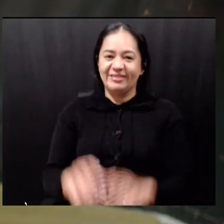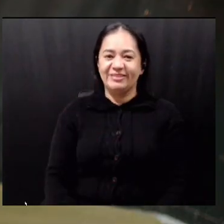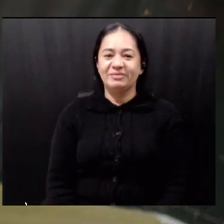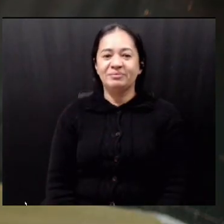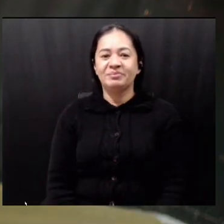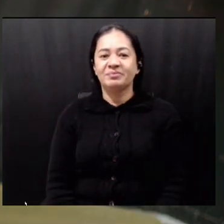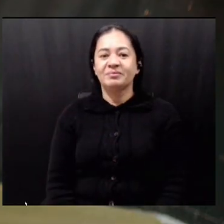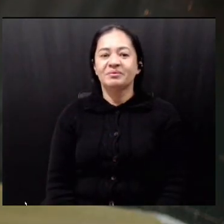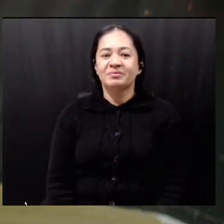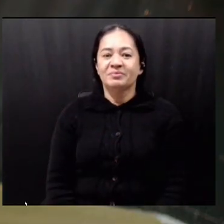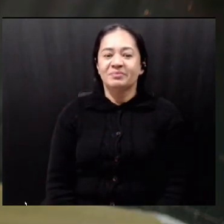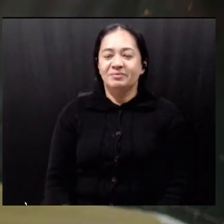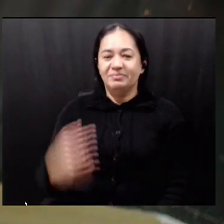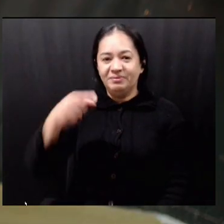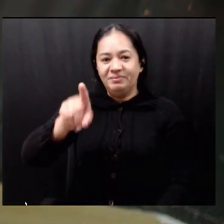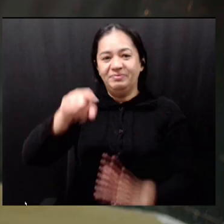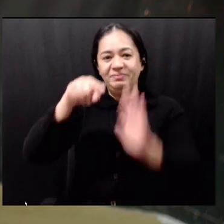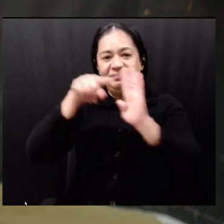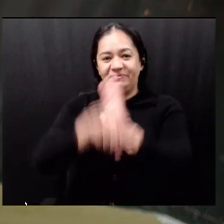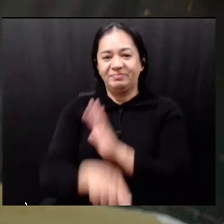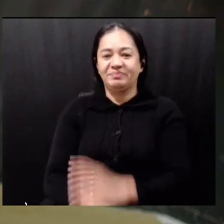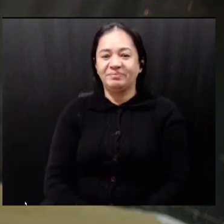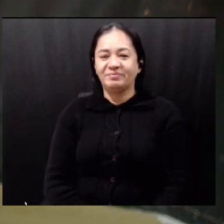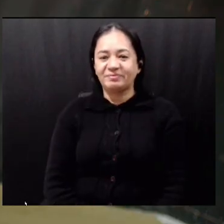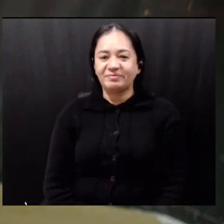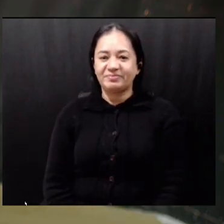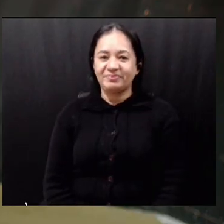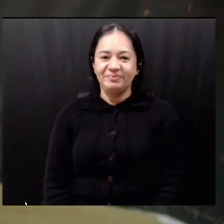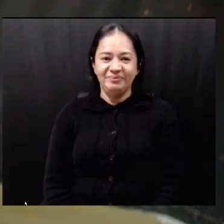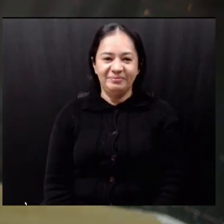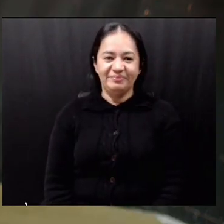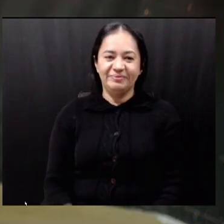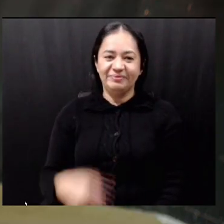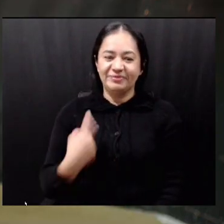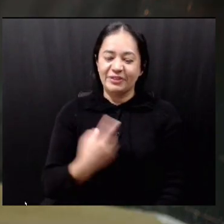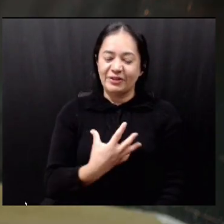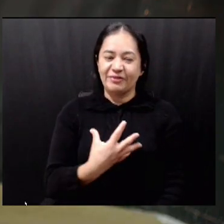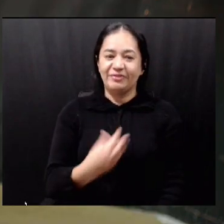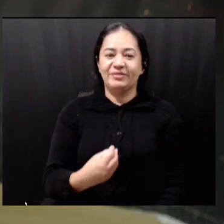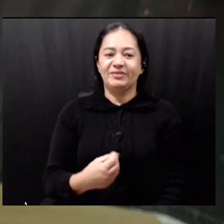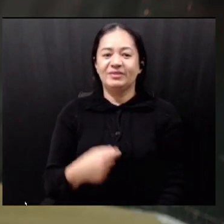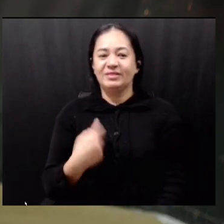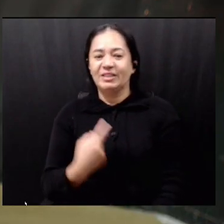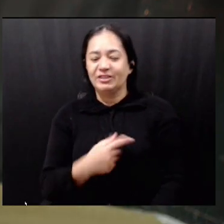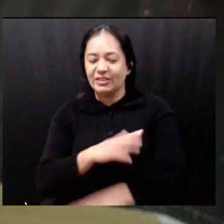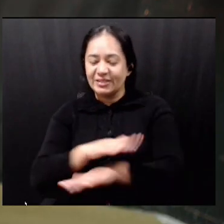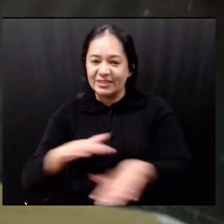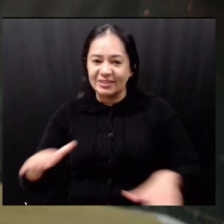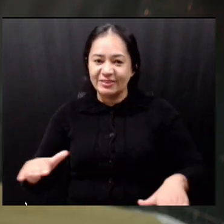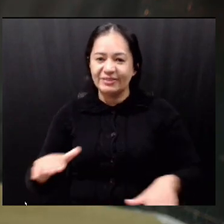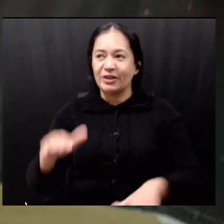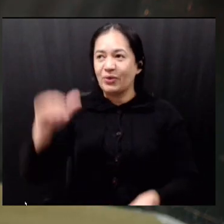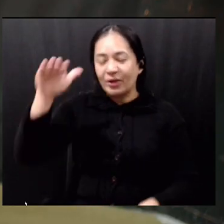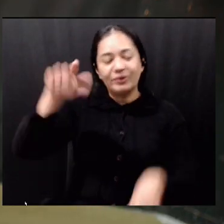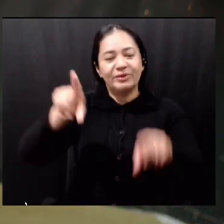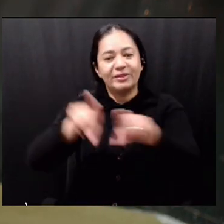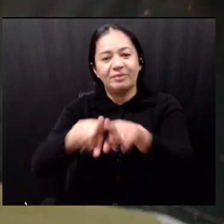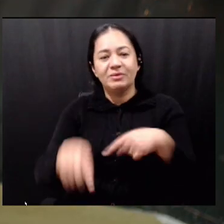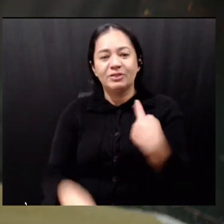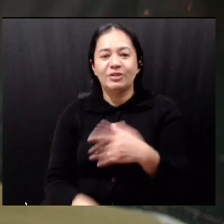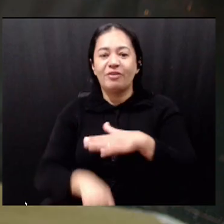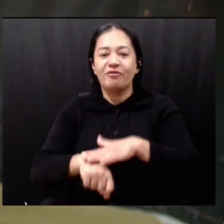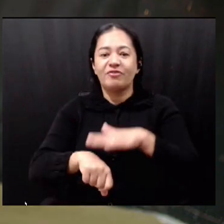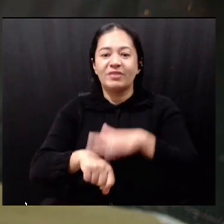última pergunta, vamos falando sobre os nossos filhos, as nossas crianças e os adultos, o que a gente faz agora, né,